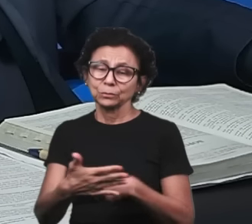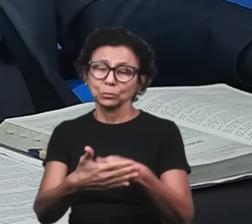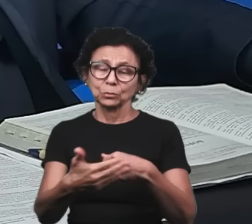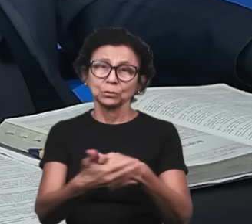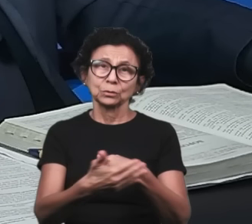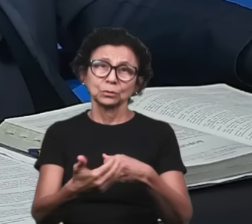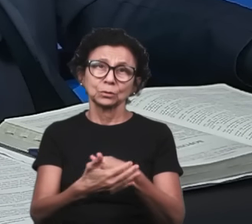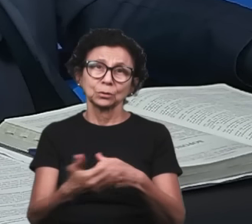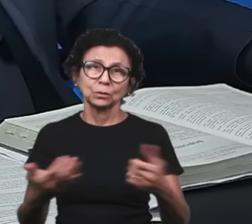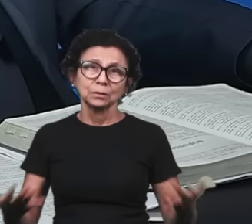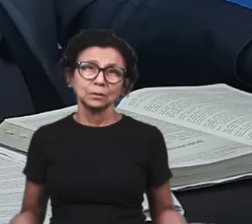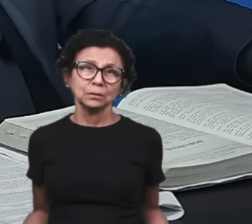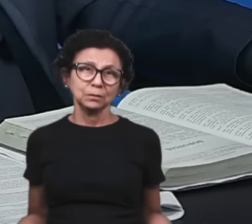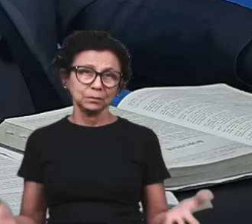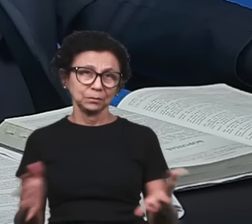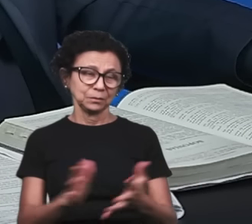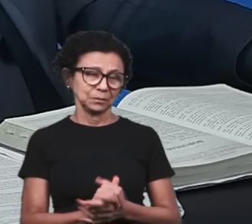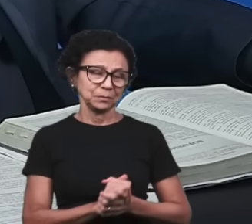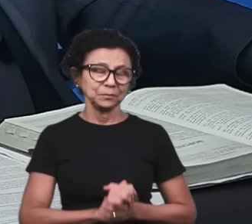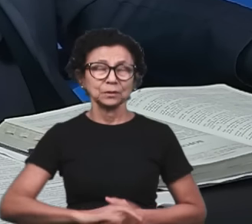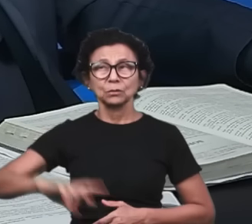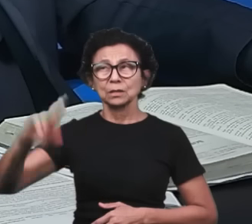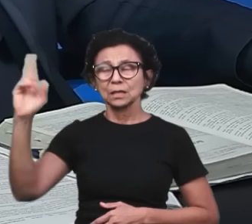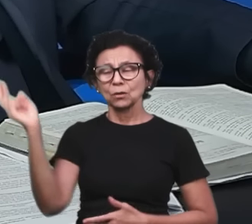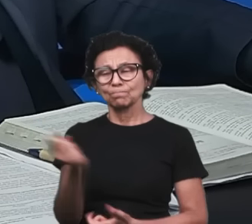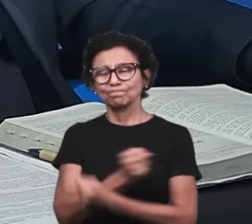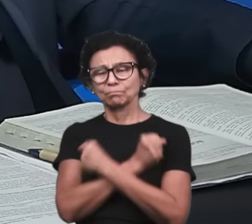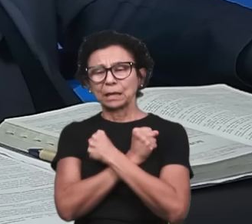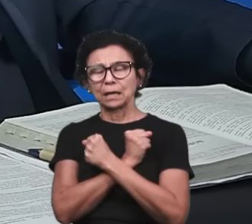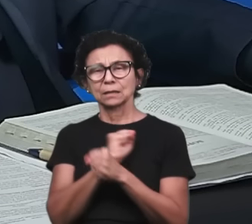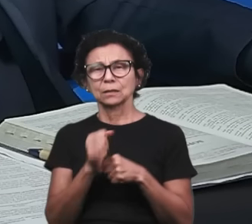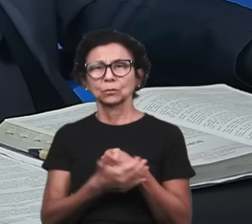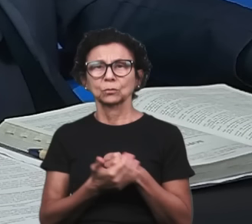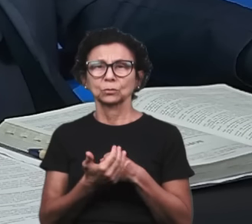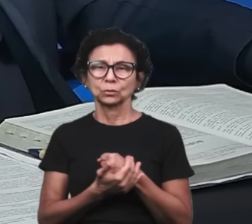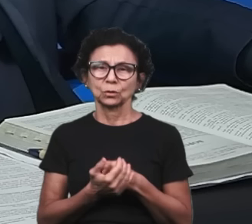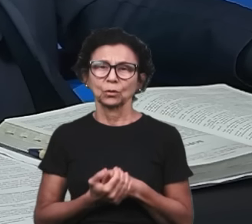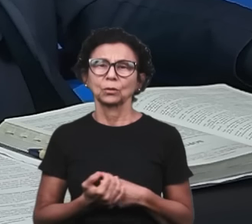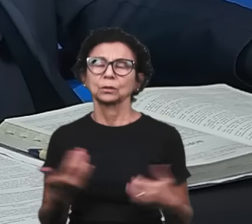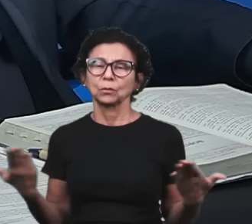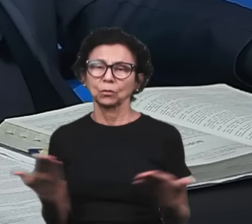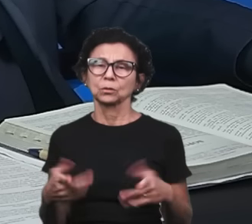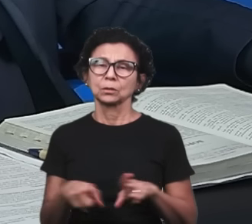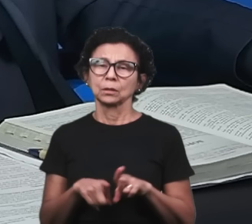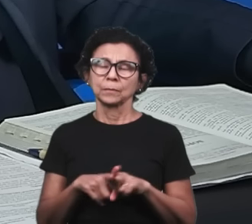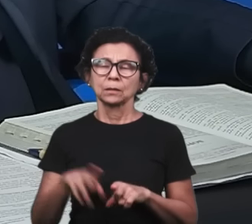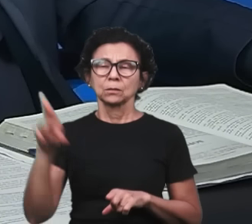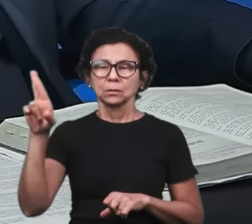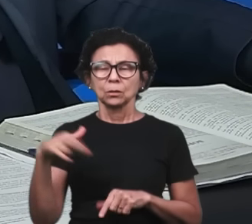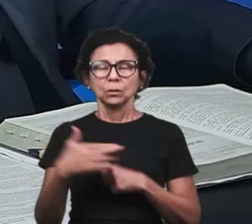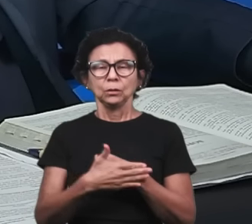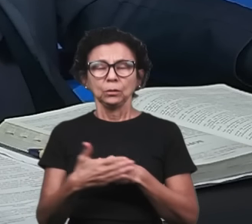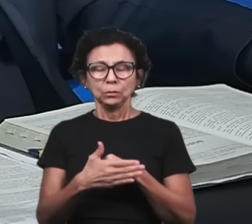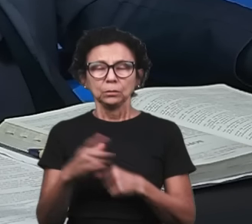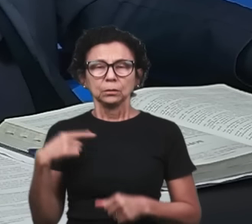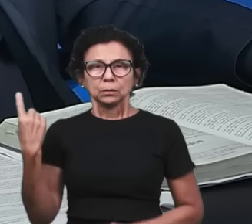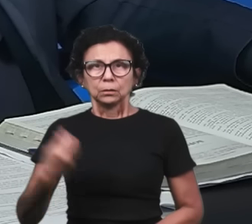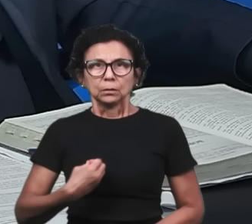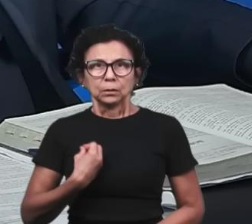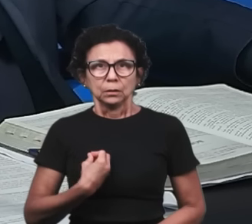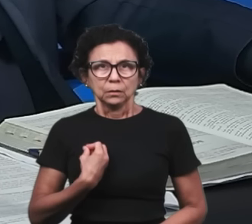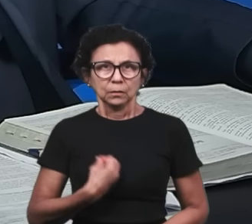que é Abraço, ele acabou sendo abraçado pelo Senhor, como o Senhor também vai abraçar nossas vidas e todos aqueles que ouvirem, né? Todo o testemunho que nós vamos